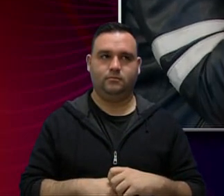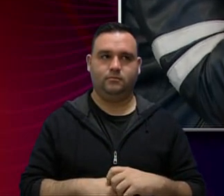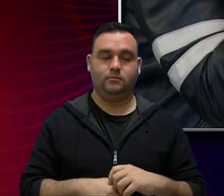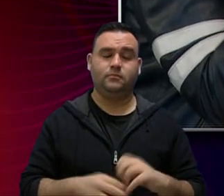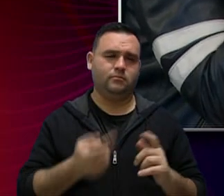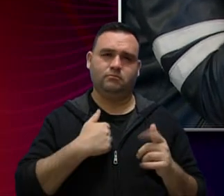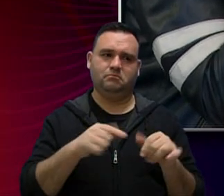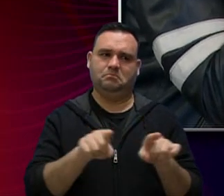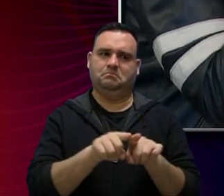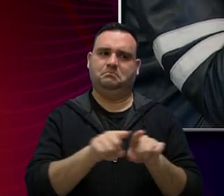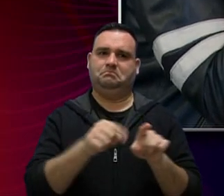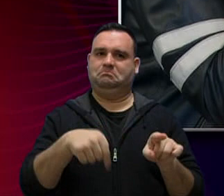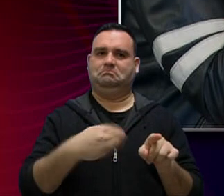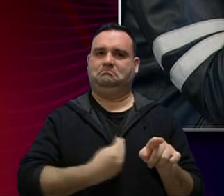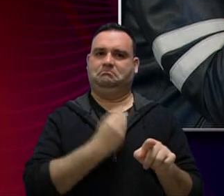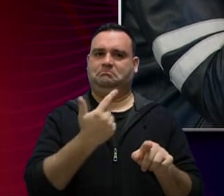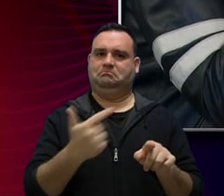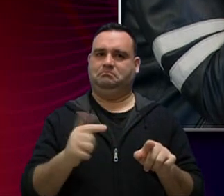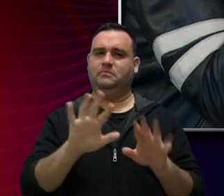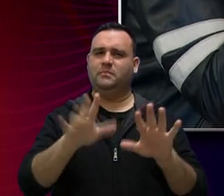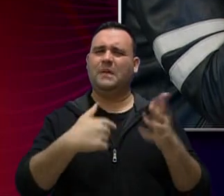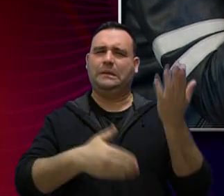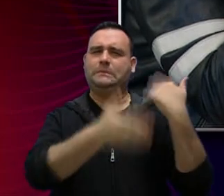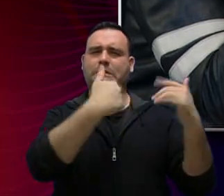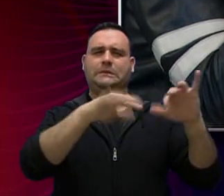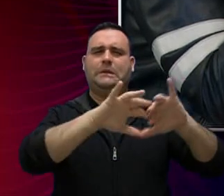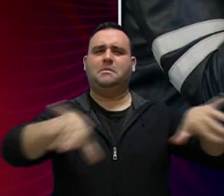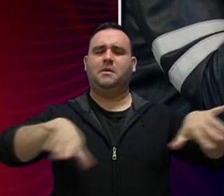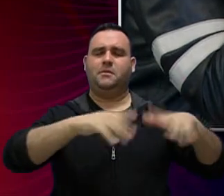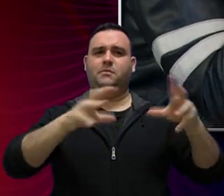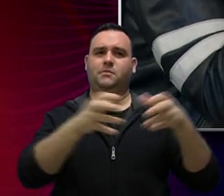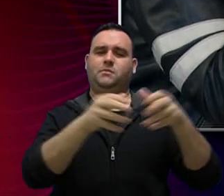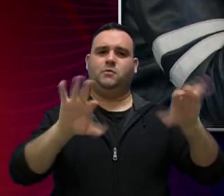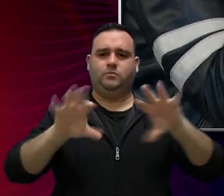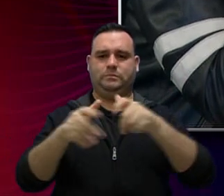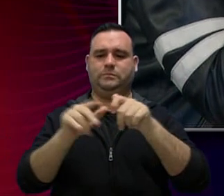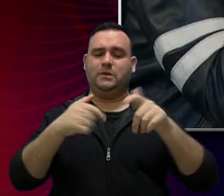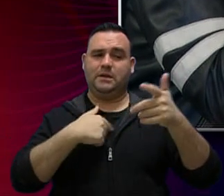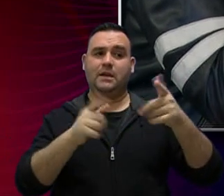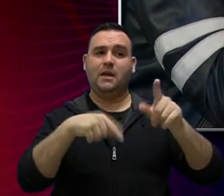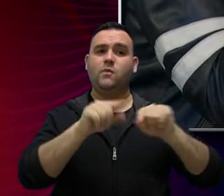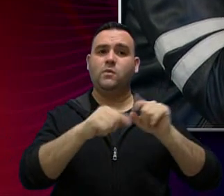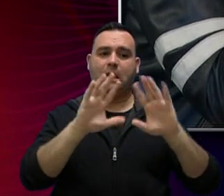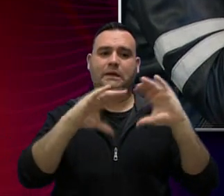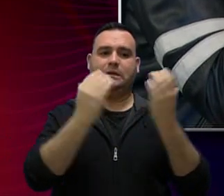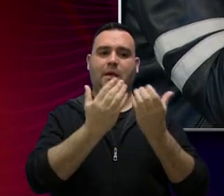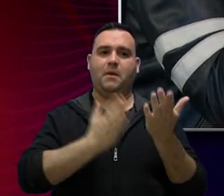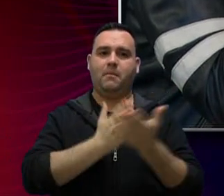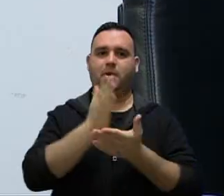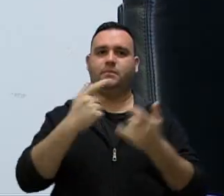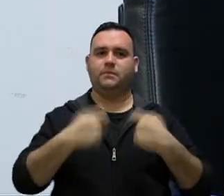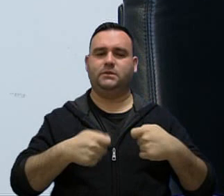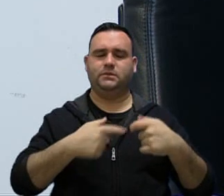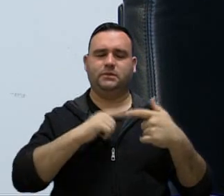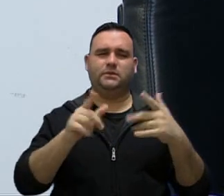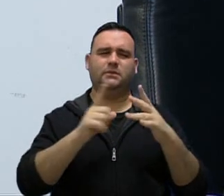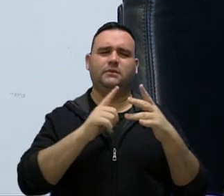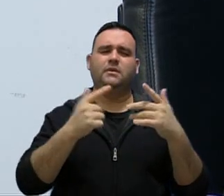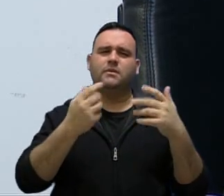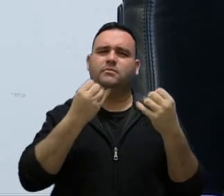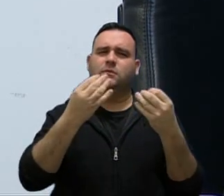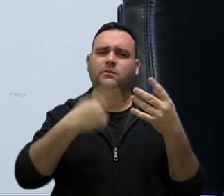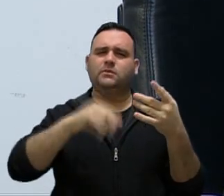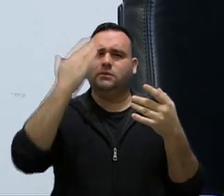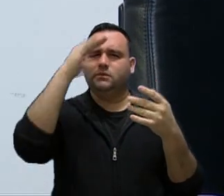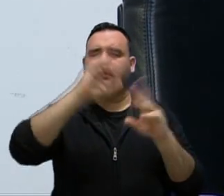e eu também não tava aqui mas quando ouvi essa separação de massas ela passa ela passa pelo legislativo assim é bom a